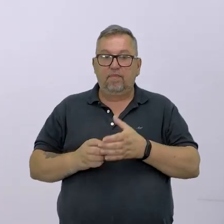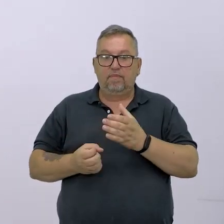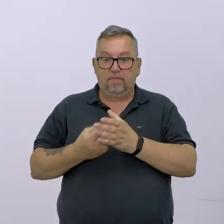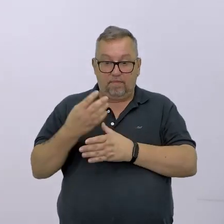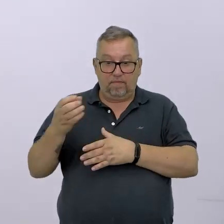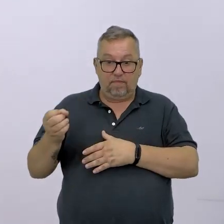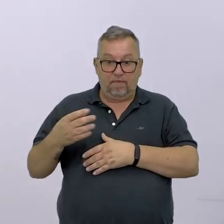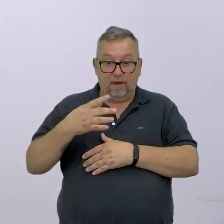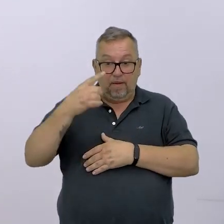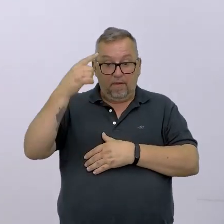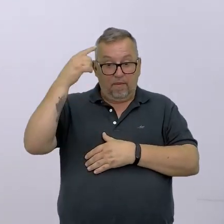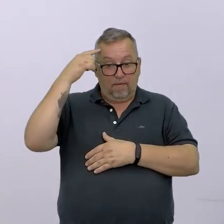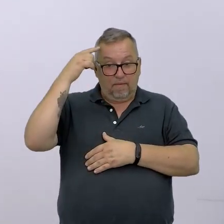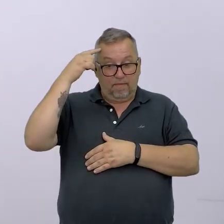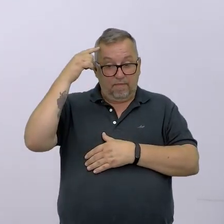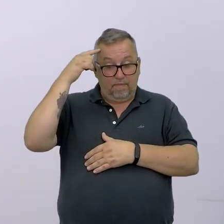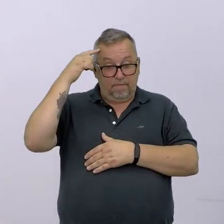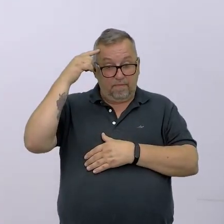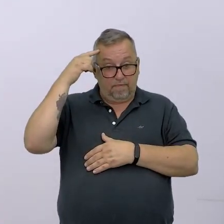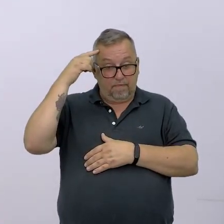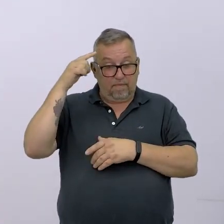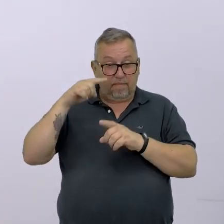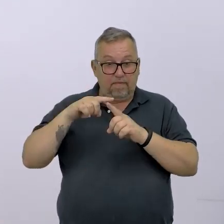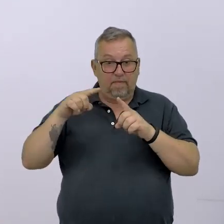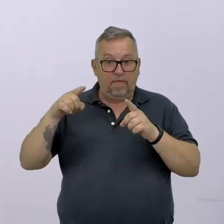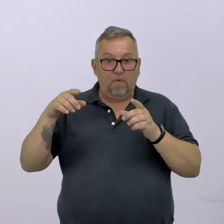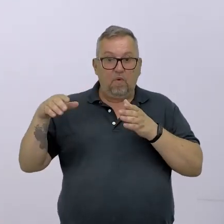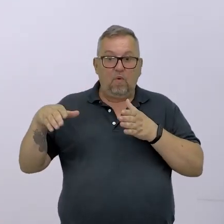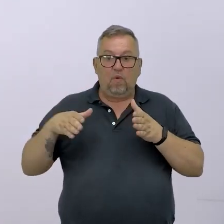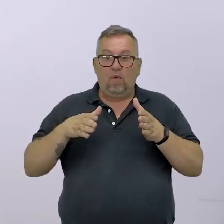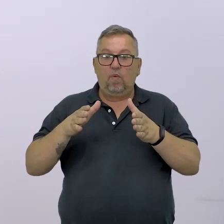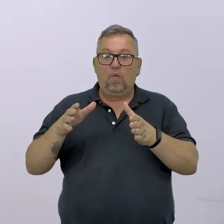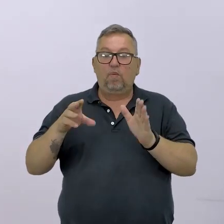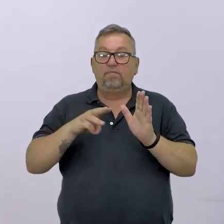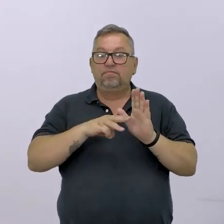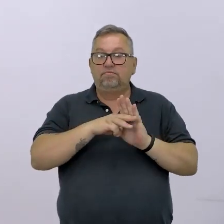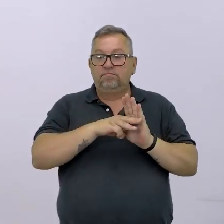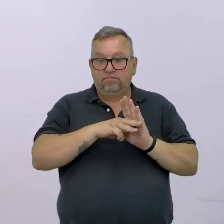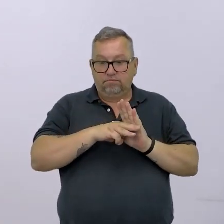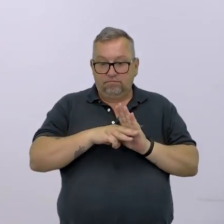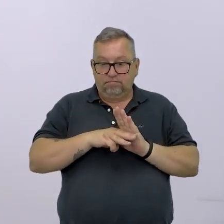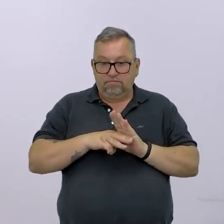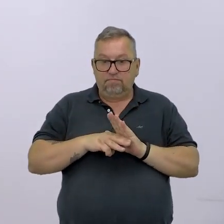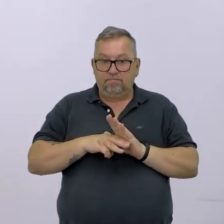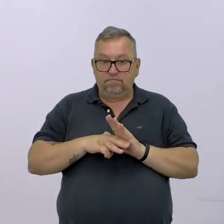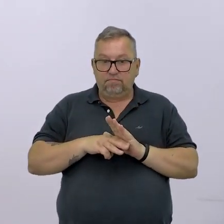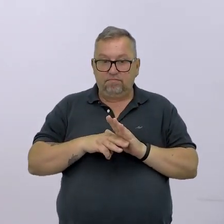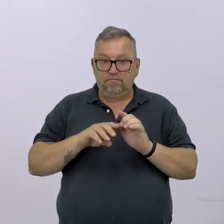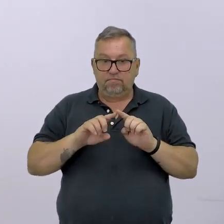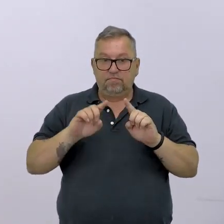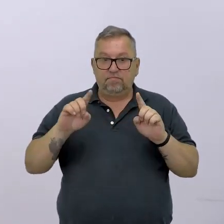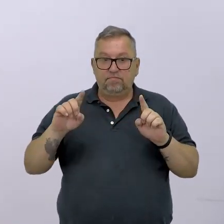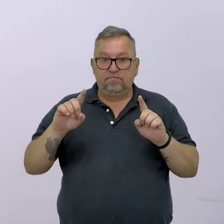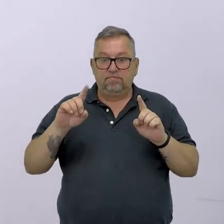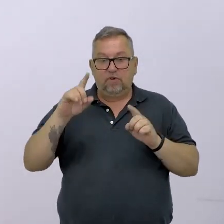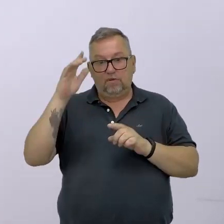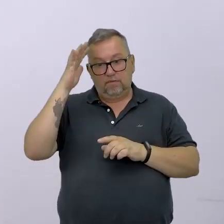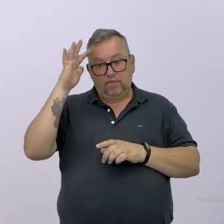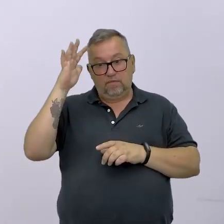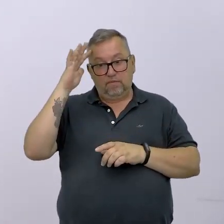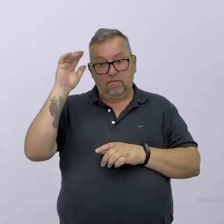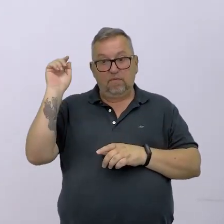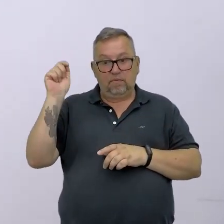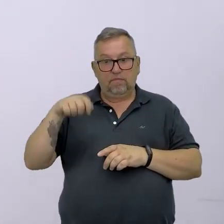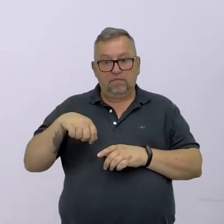certo, pessoal? Então, isso, antes de tudo, é um caminho, um método. É um caminho pelo qual o filósofo